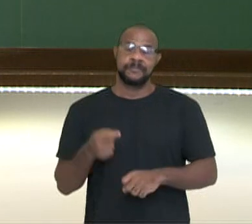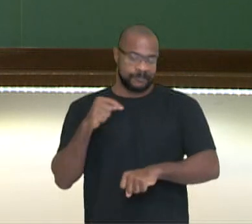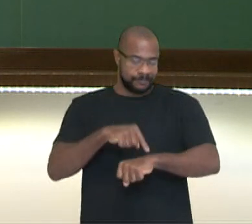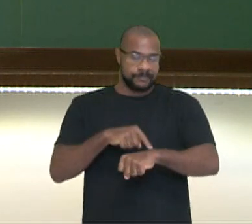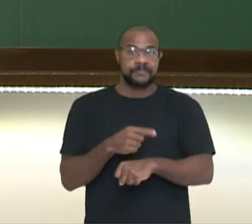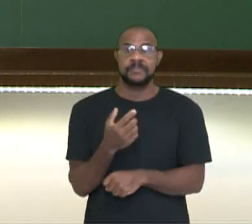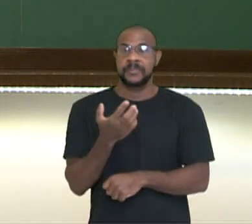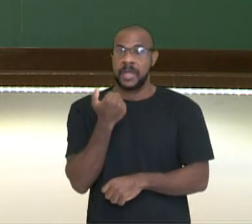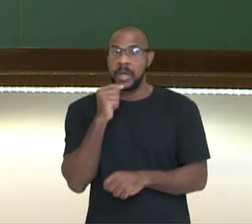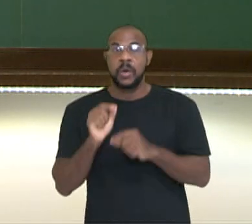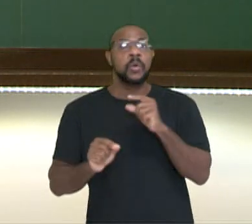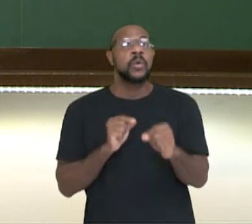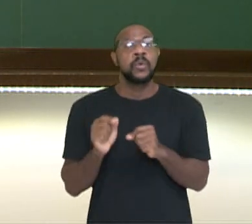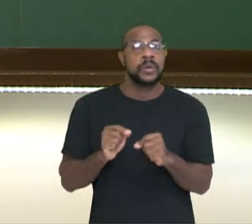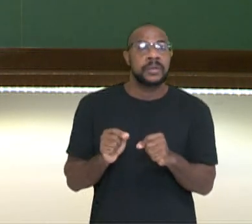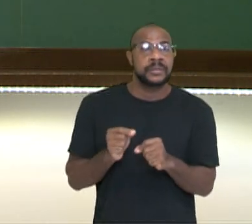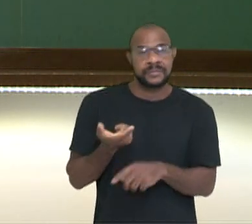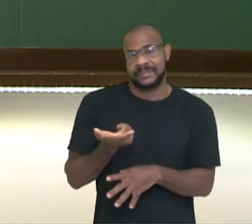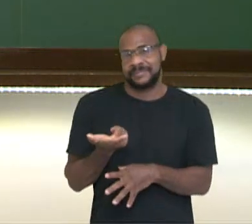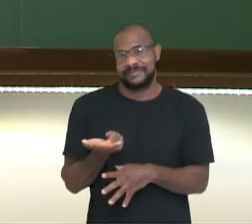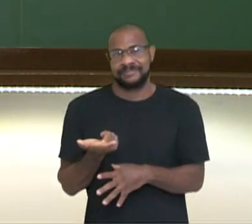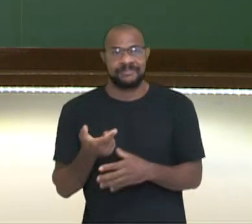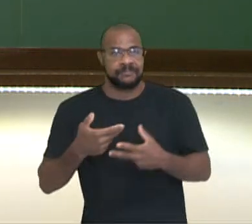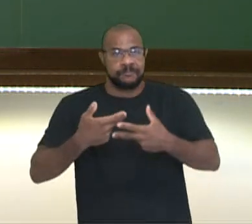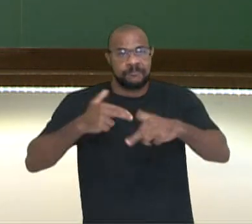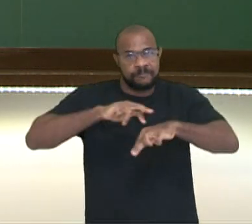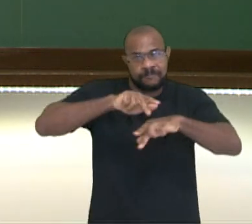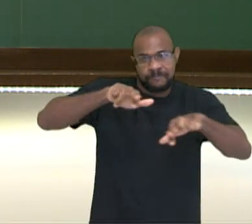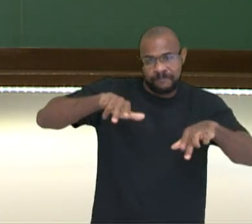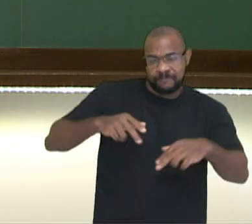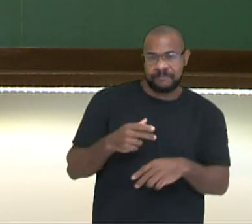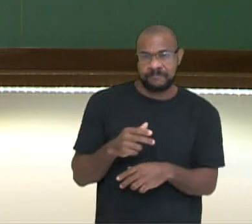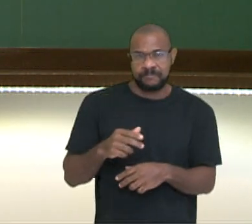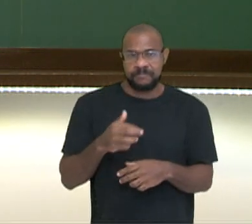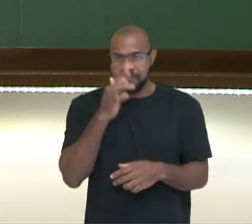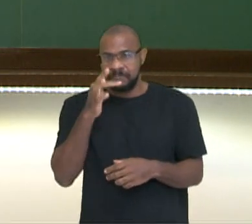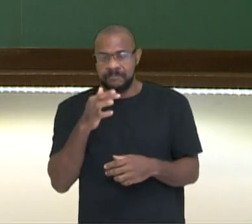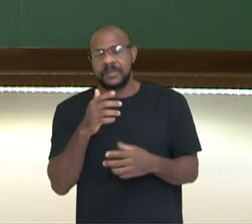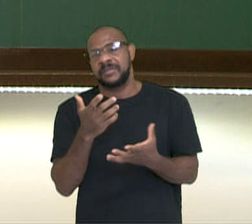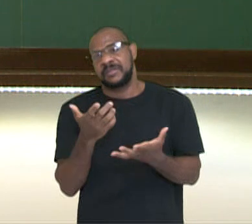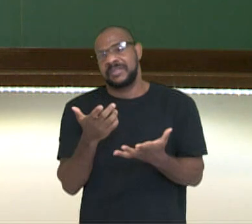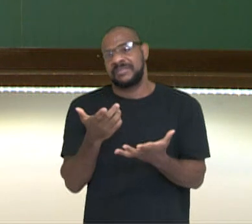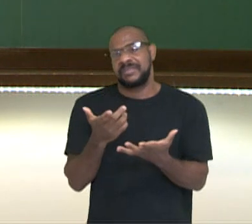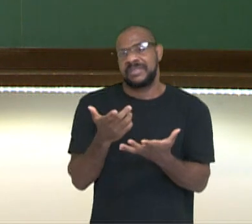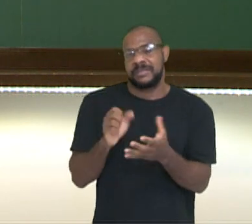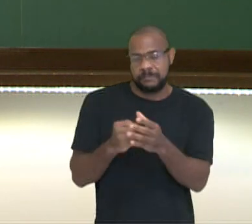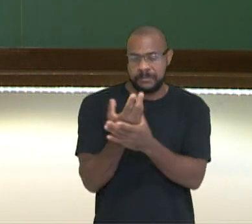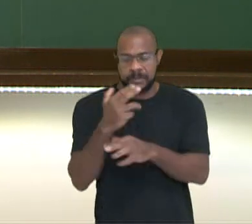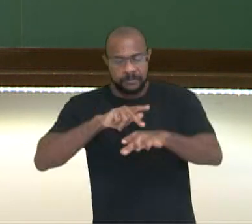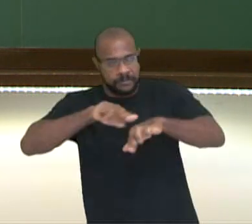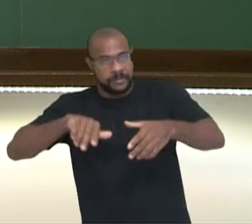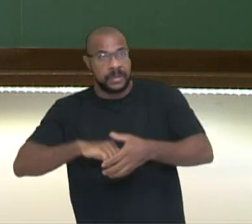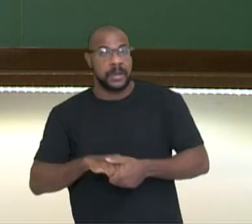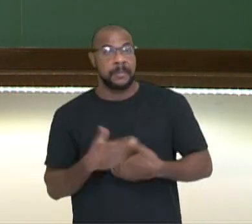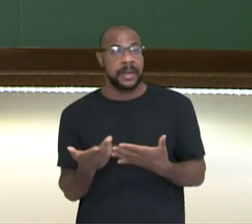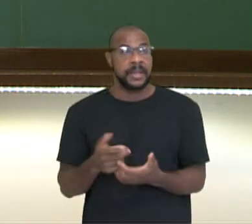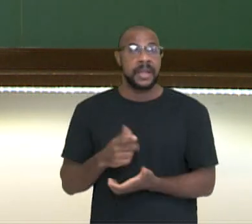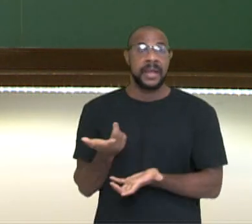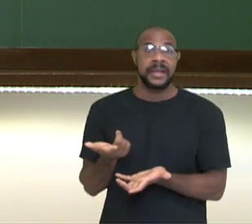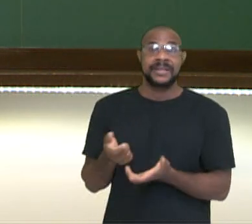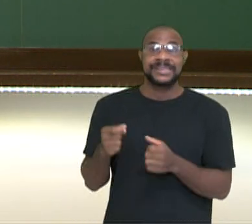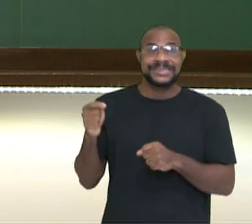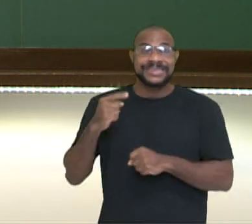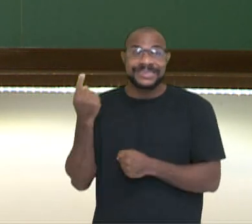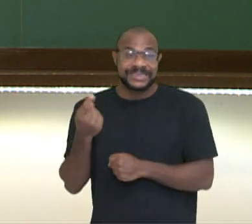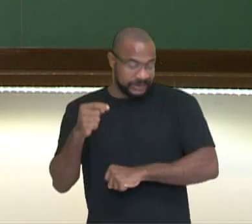planta. Mas a fêmea, na época em que ela vai pôr os ovos, ela tem que se alimentar de sangue para os ovos conseguirem se desenvolver. Então, só